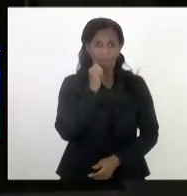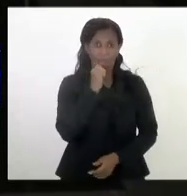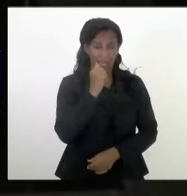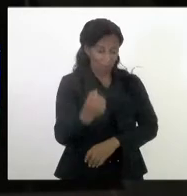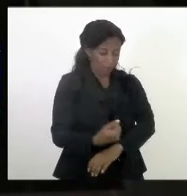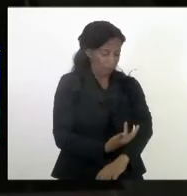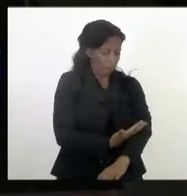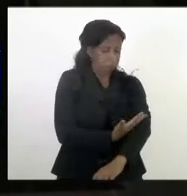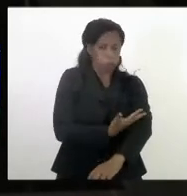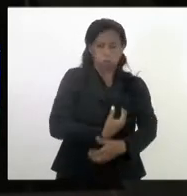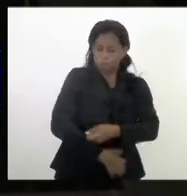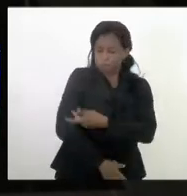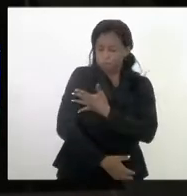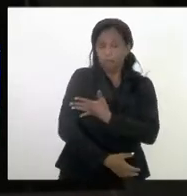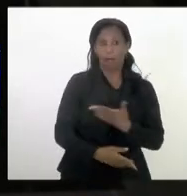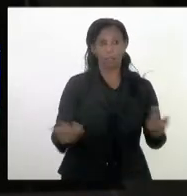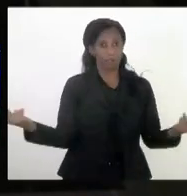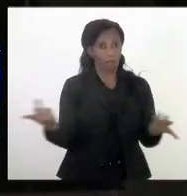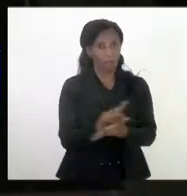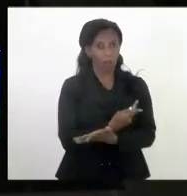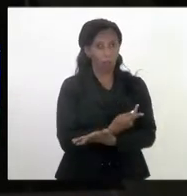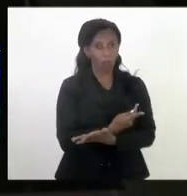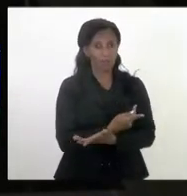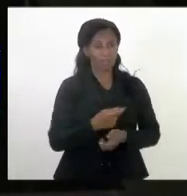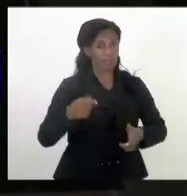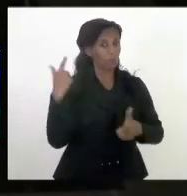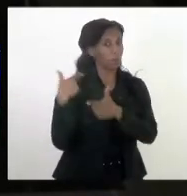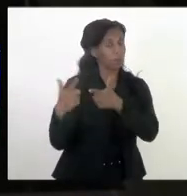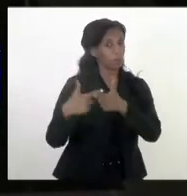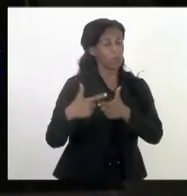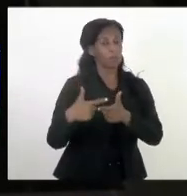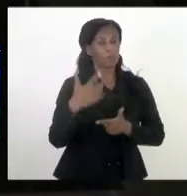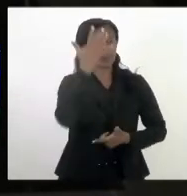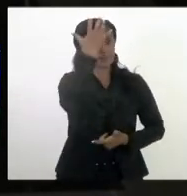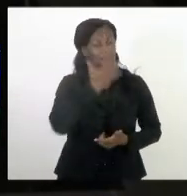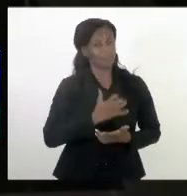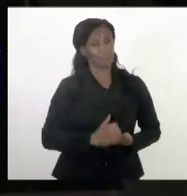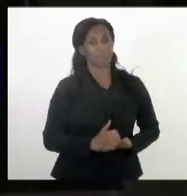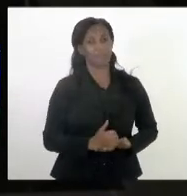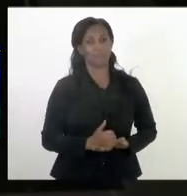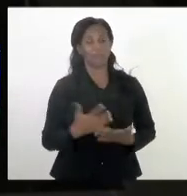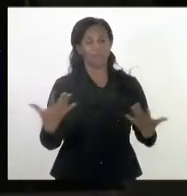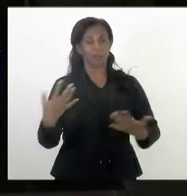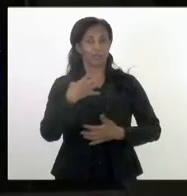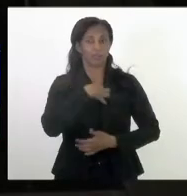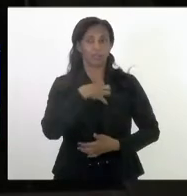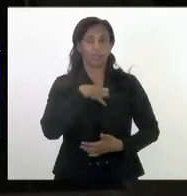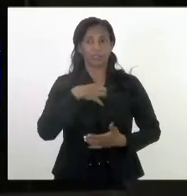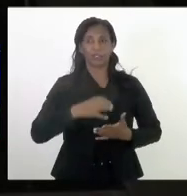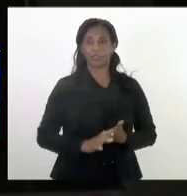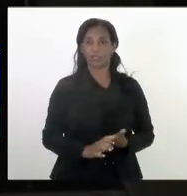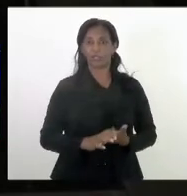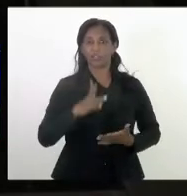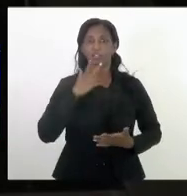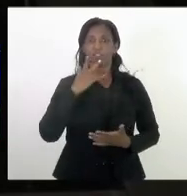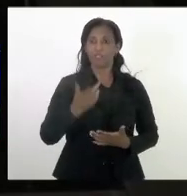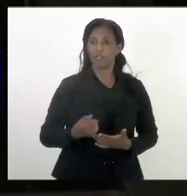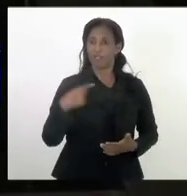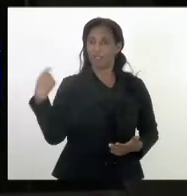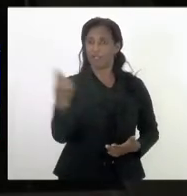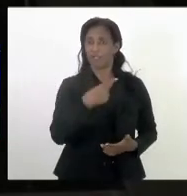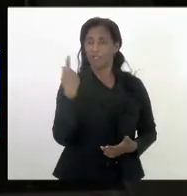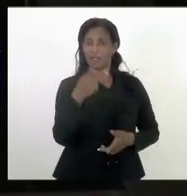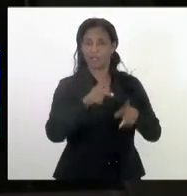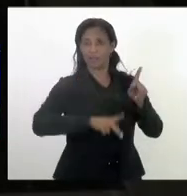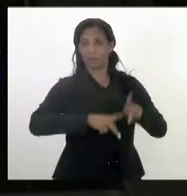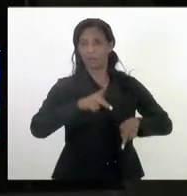queimando, tendo acidentes horríveis. Então, nesse sentido, né, quando a gente fala que a nossa